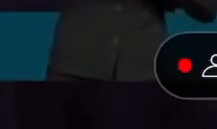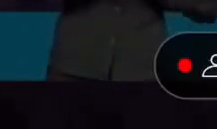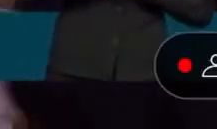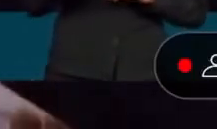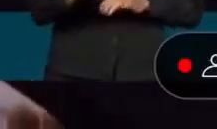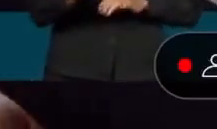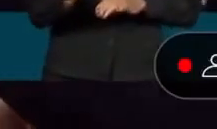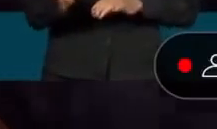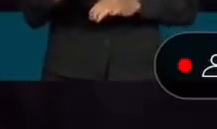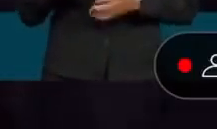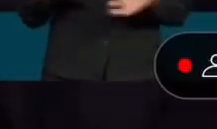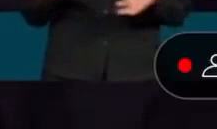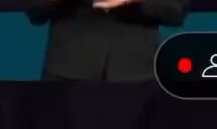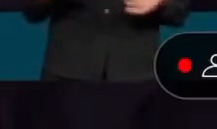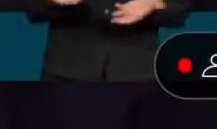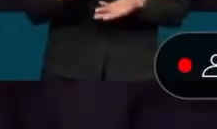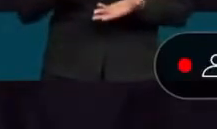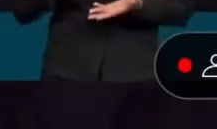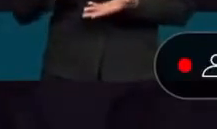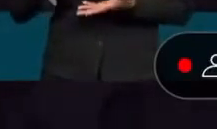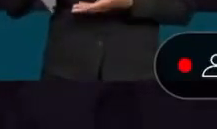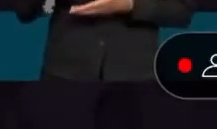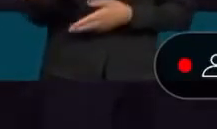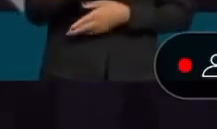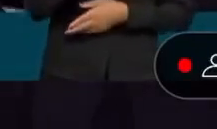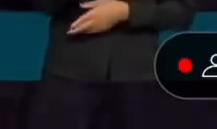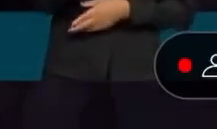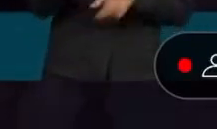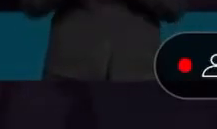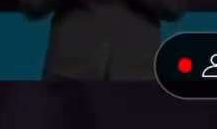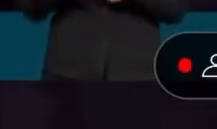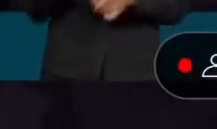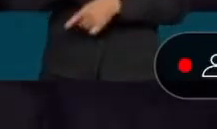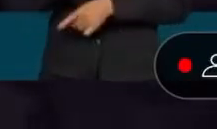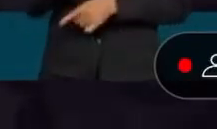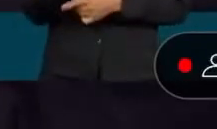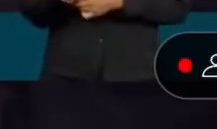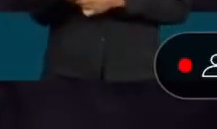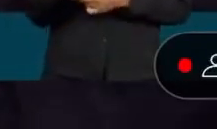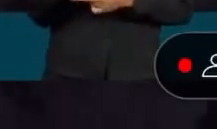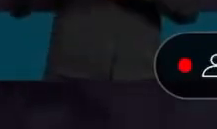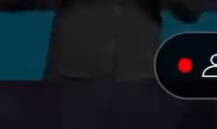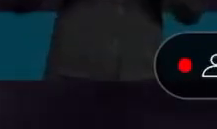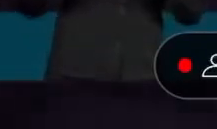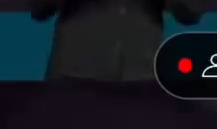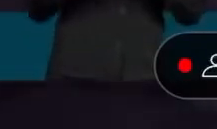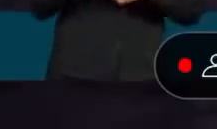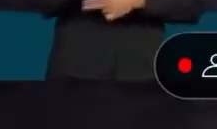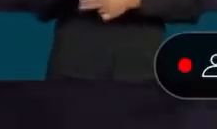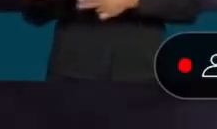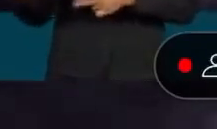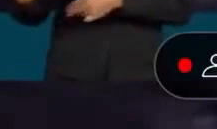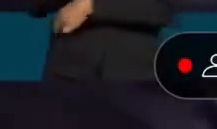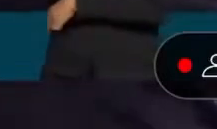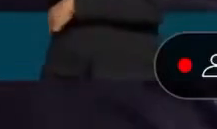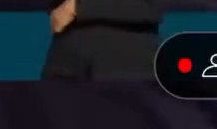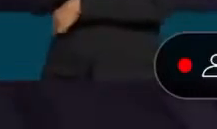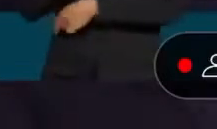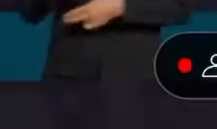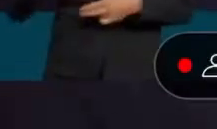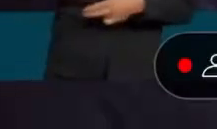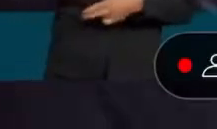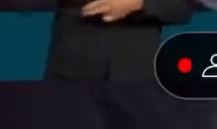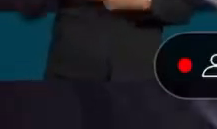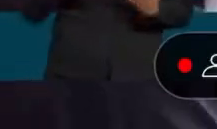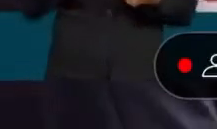isso, mais uma simbologia bastante forte, presidente e vice-presidente da República, portanto, dando esse recado importante